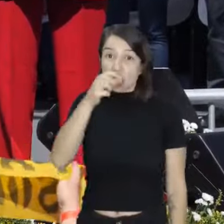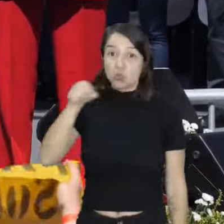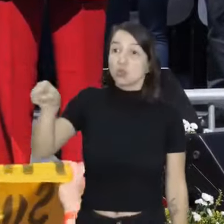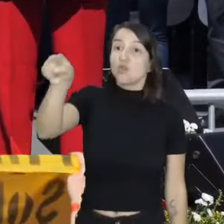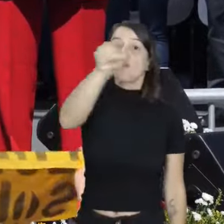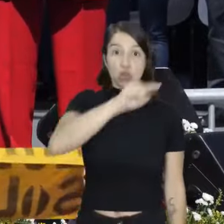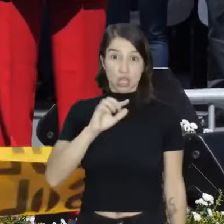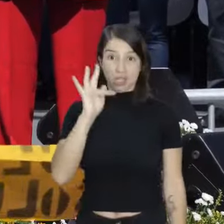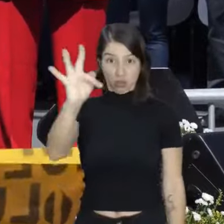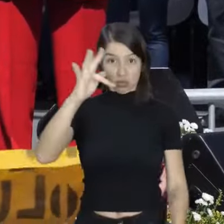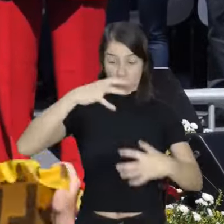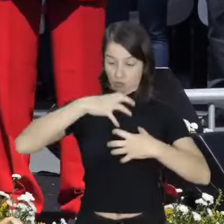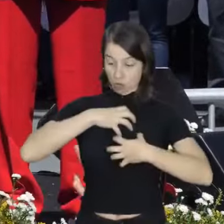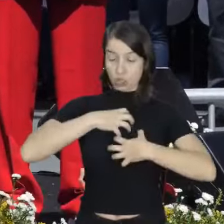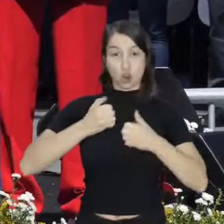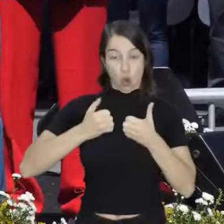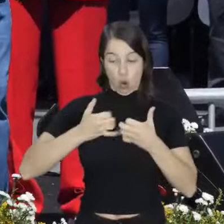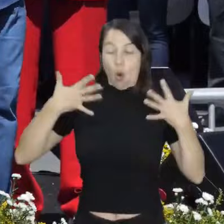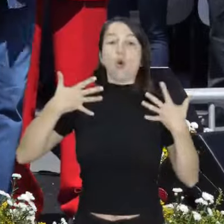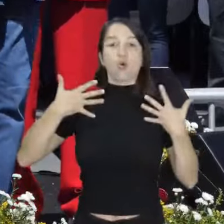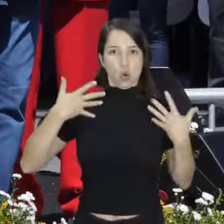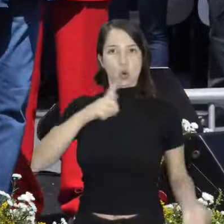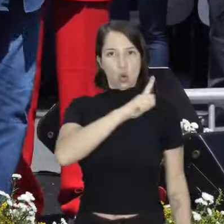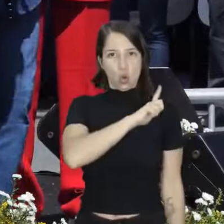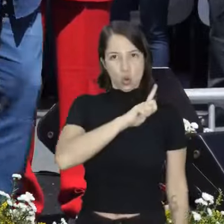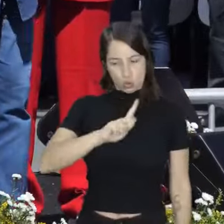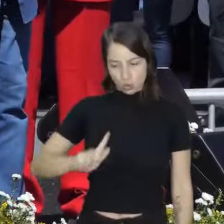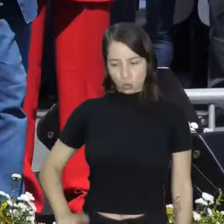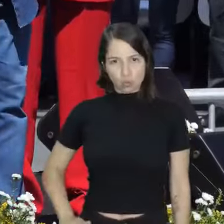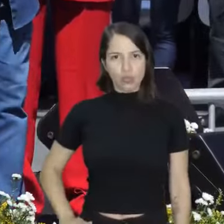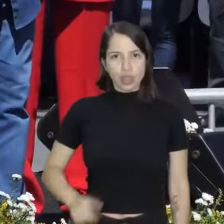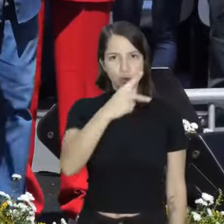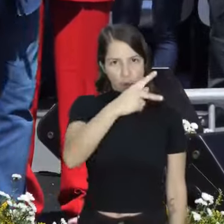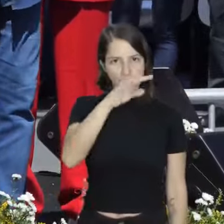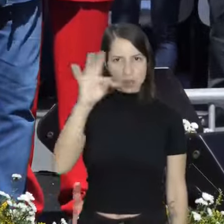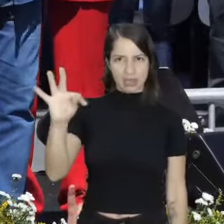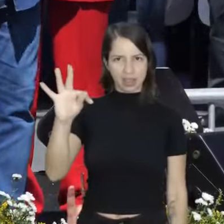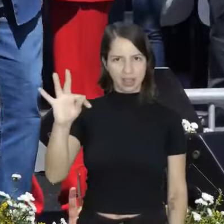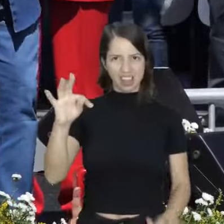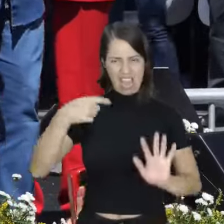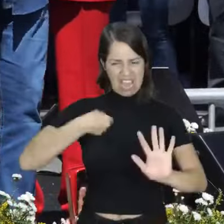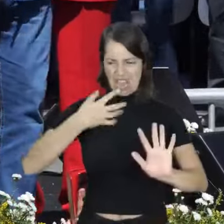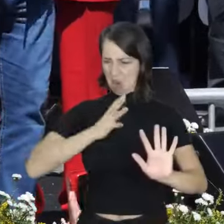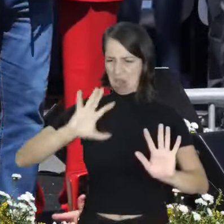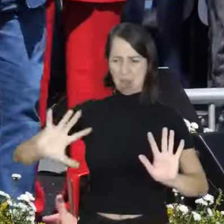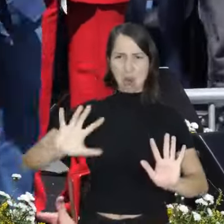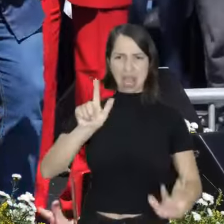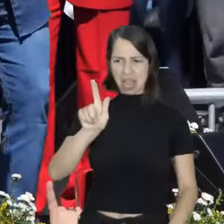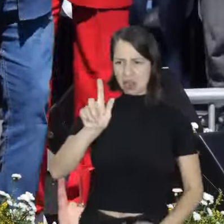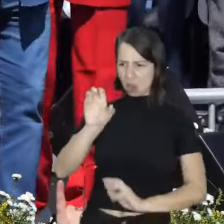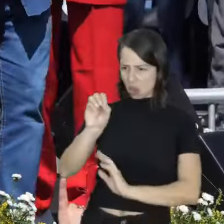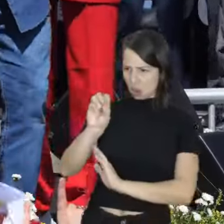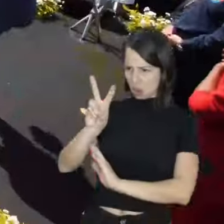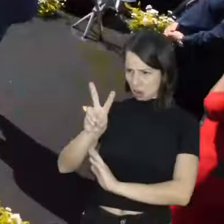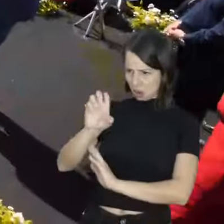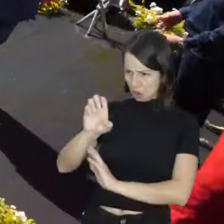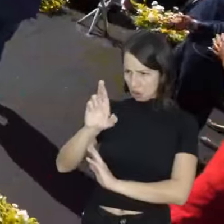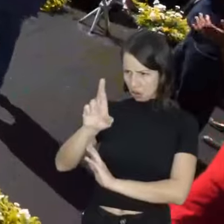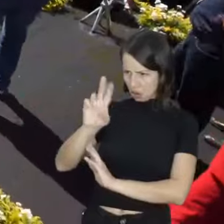quero governar. A palavra governar vai desaparecer da minha boca. Eu quero ganhar para cuidar do